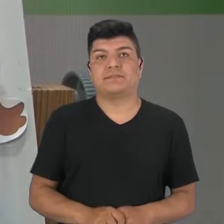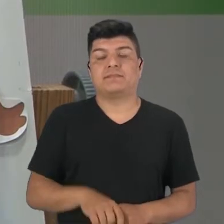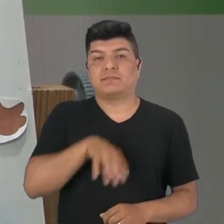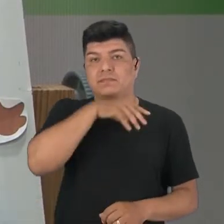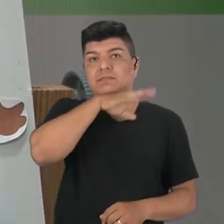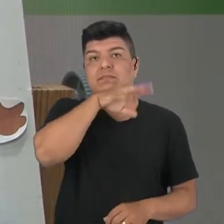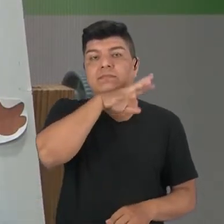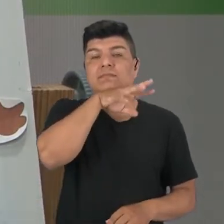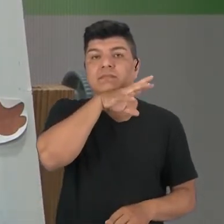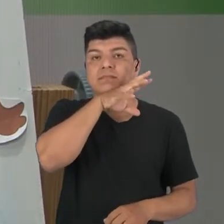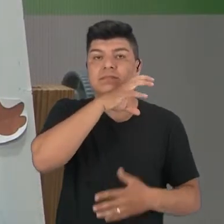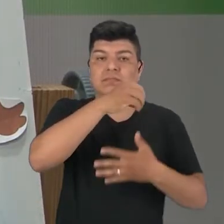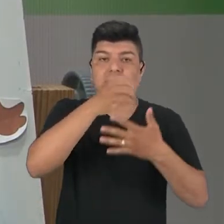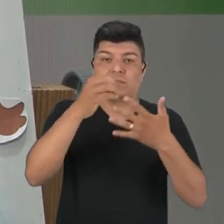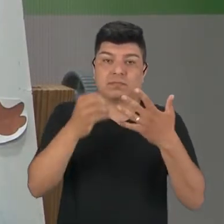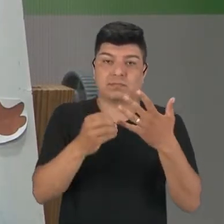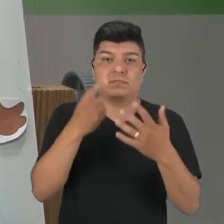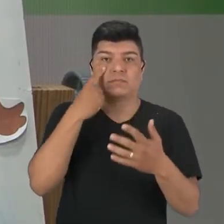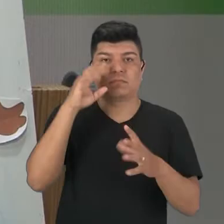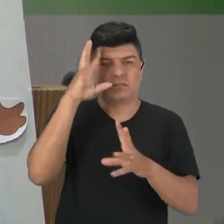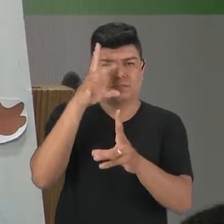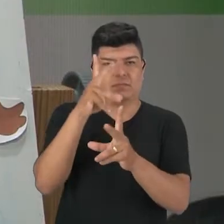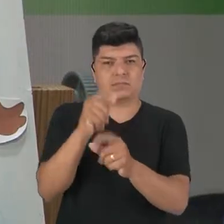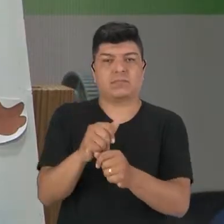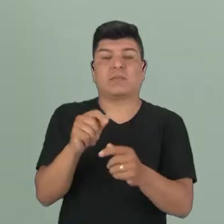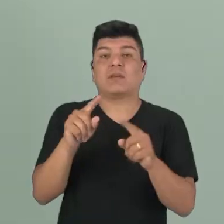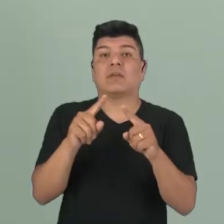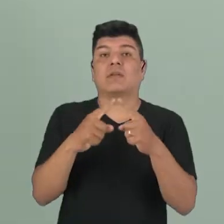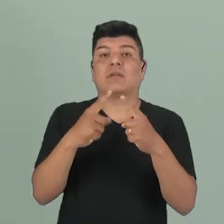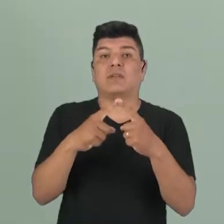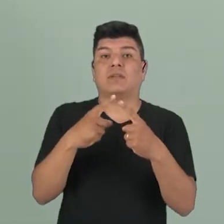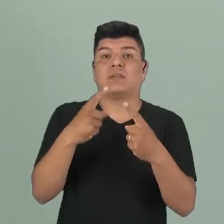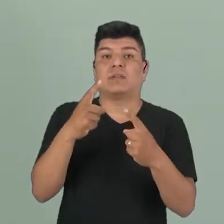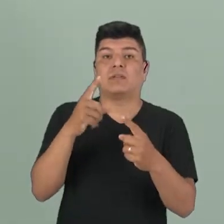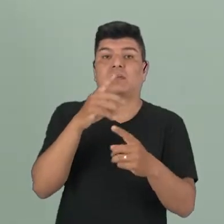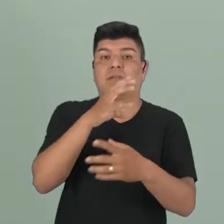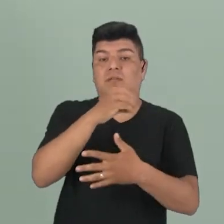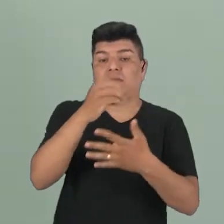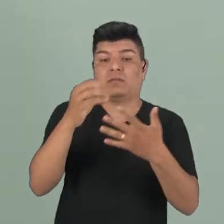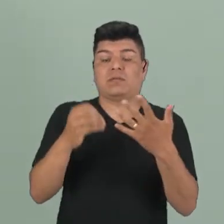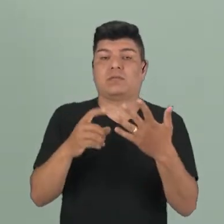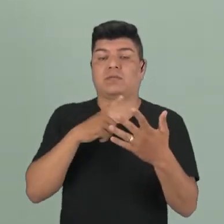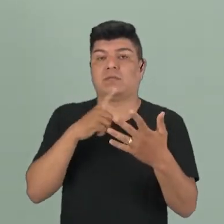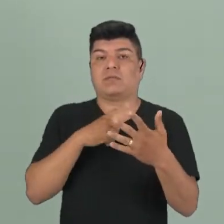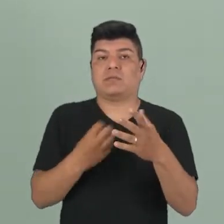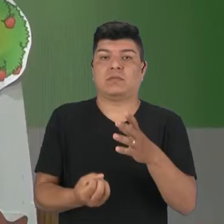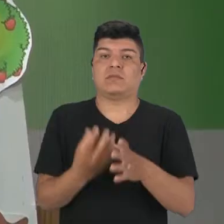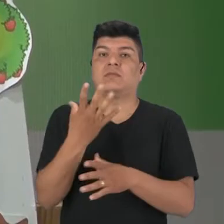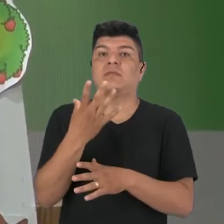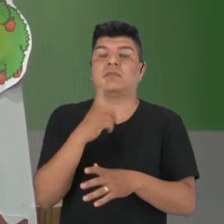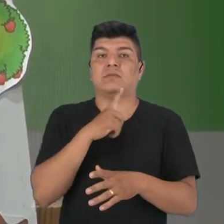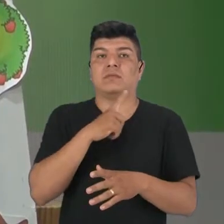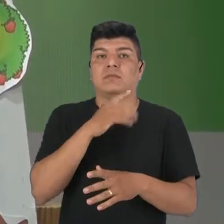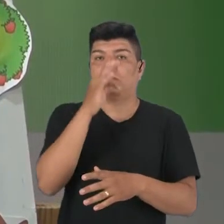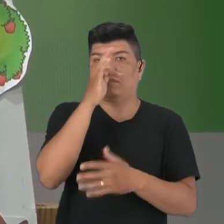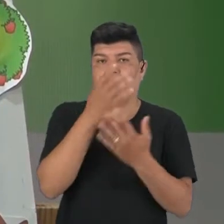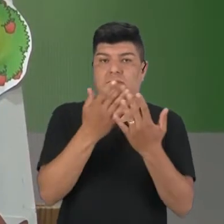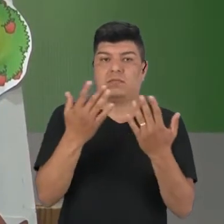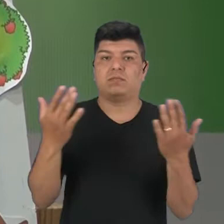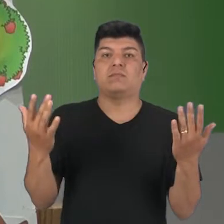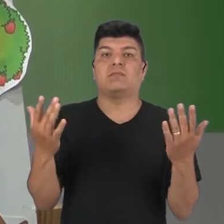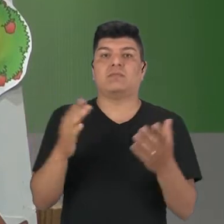animais aqui fazem parte da cadeia alimentar só pra gente relembrar porque na cadeia alimentar nós temos os produtores e as